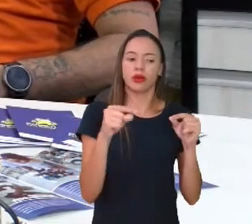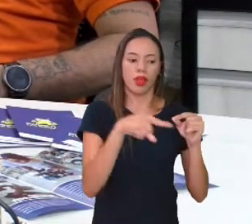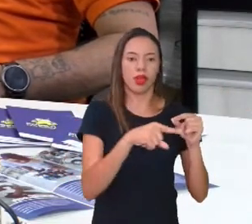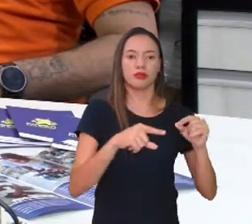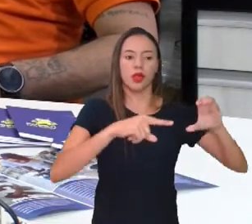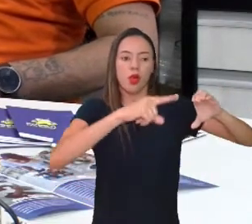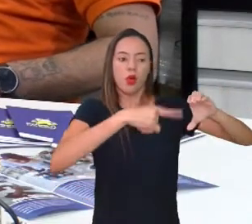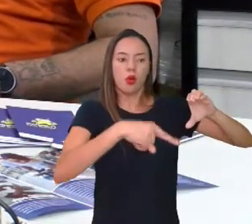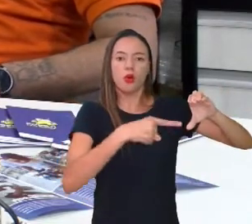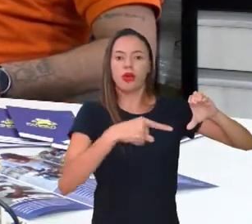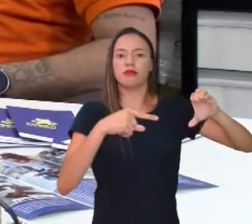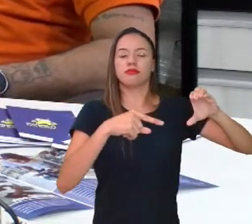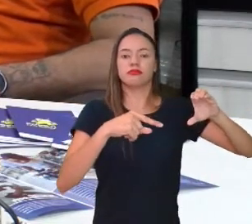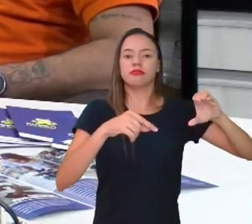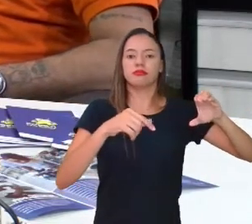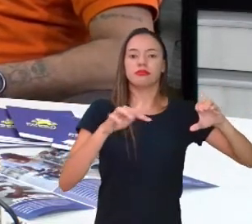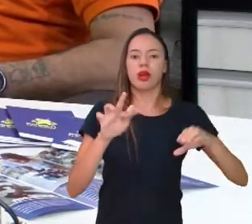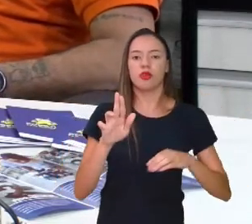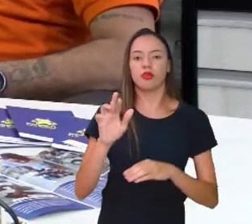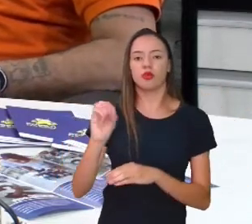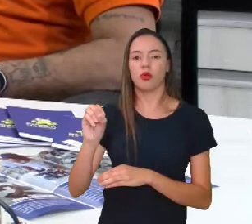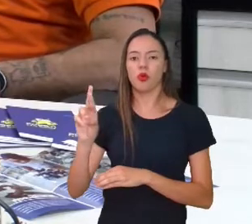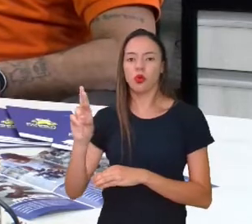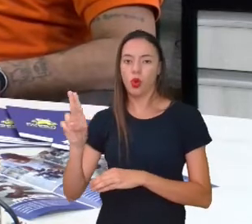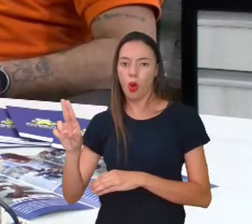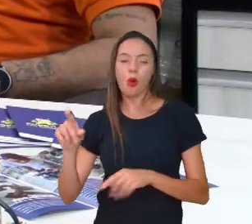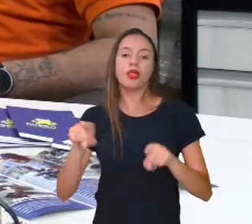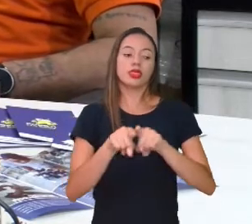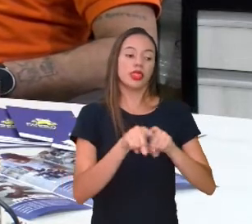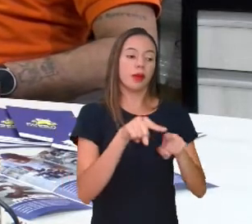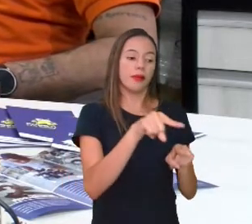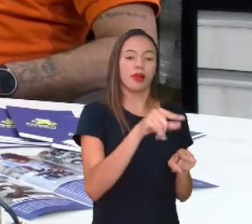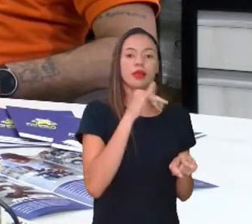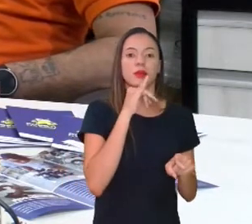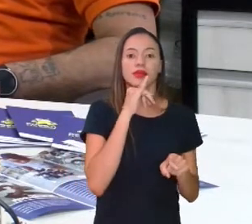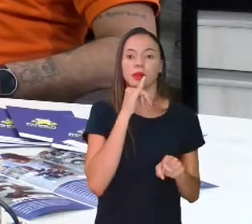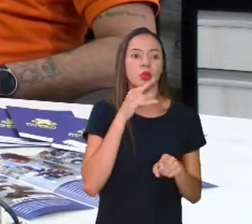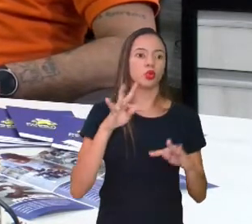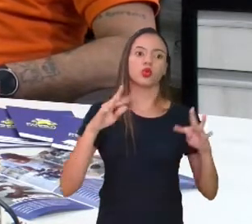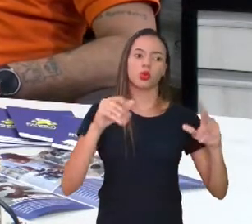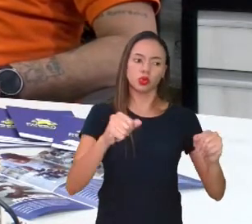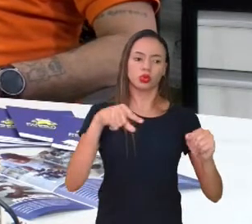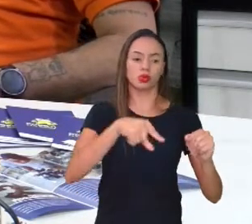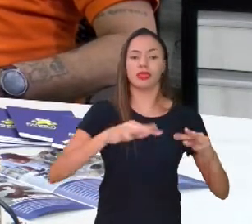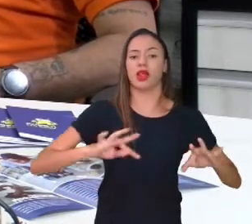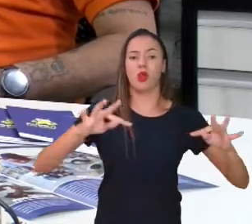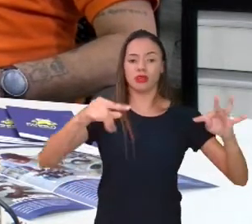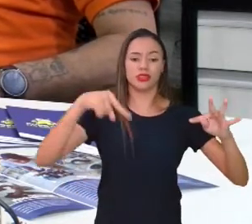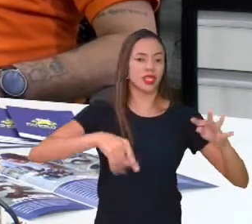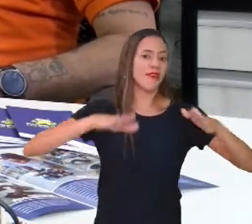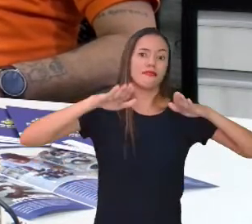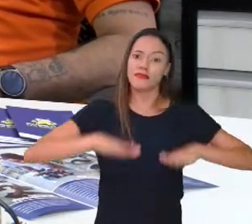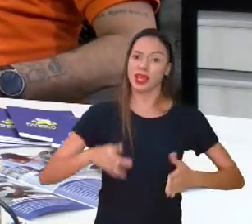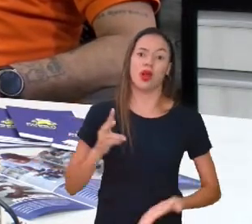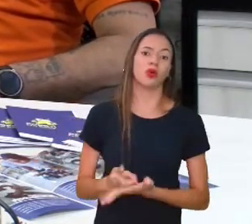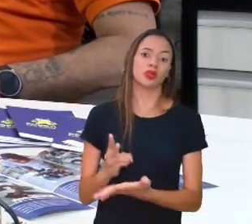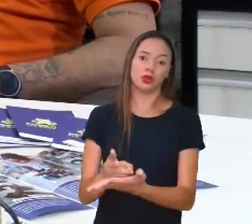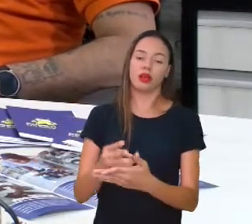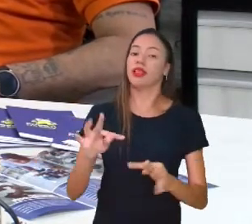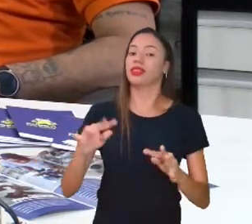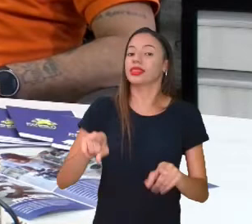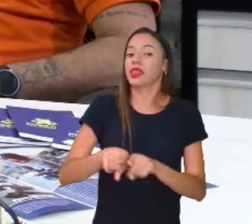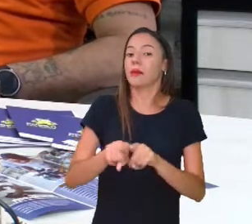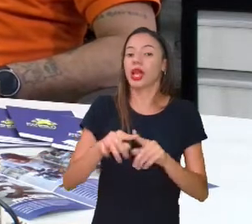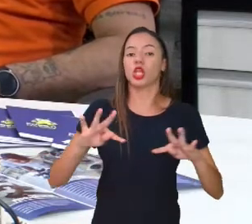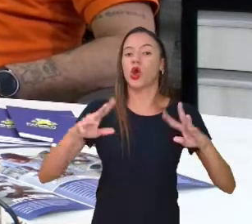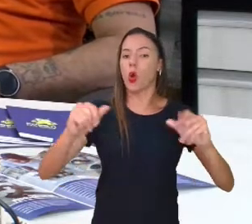problema. Então a tecnologia, essa conectividade, ela veio para ficar, certo? E toda tecnologia traz um